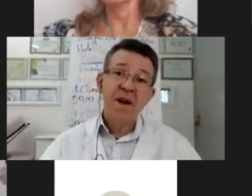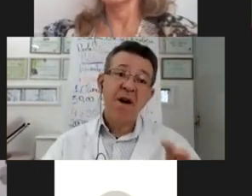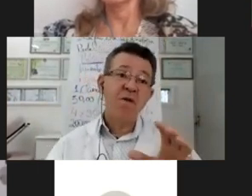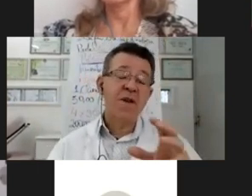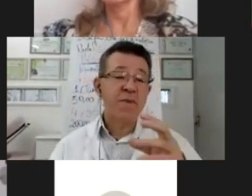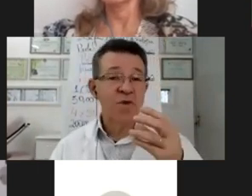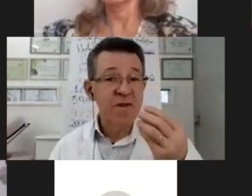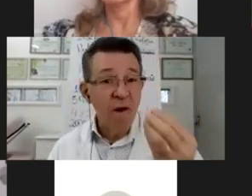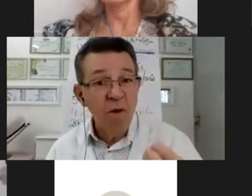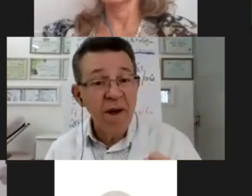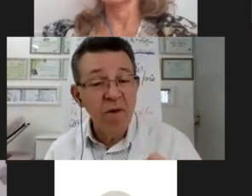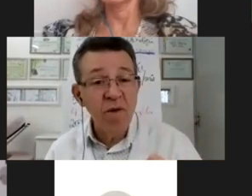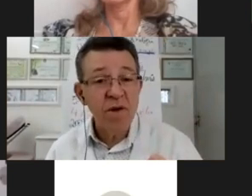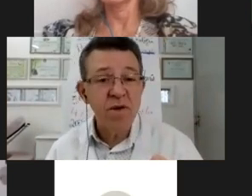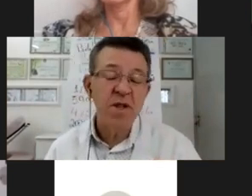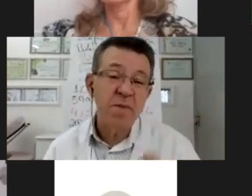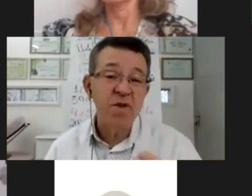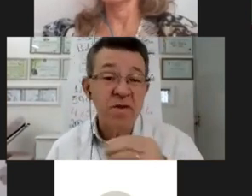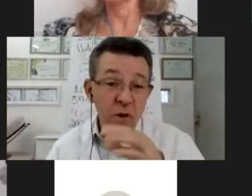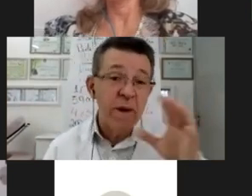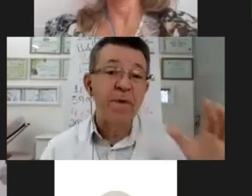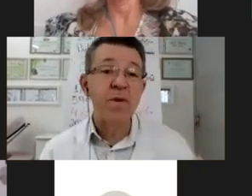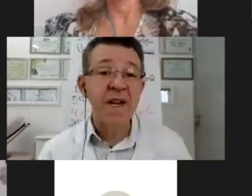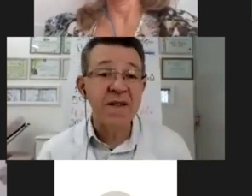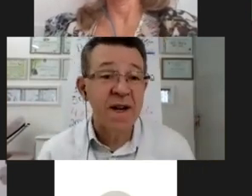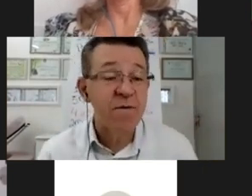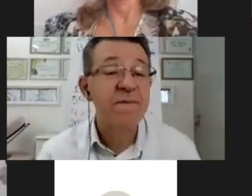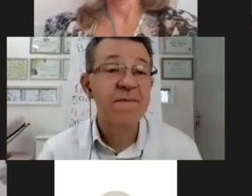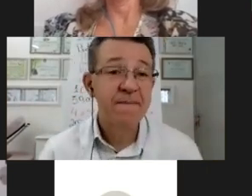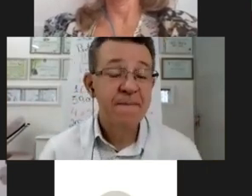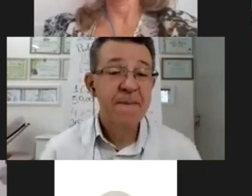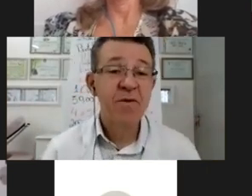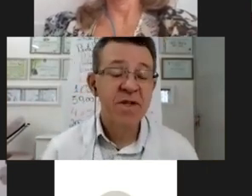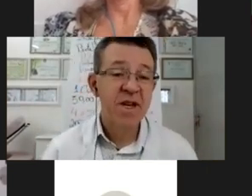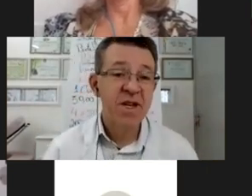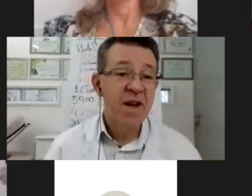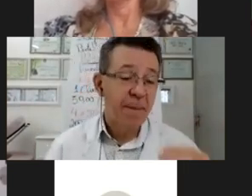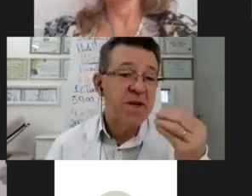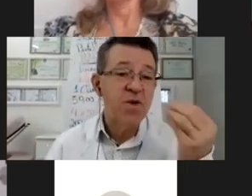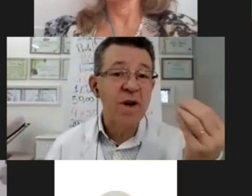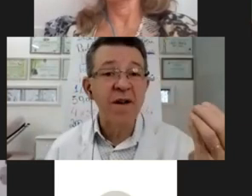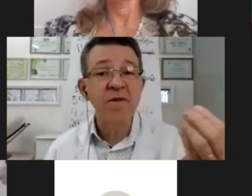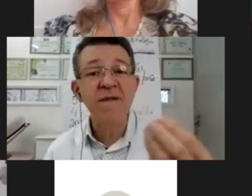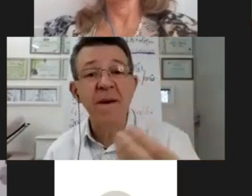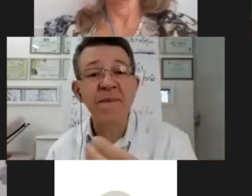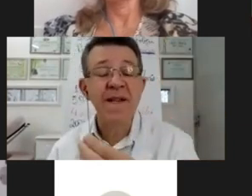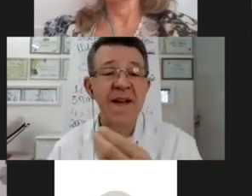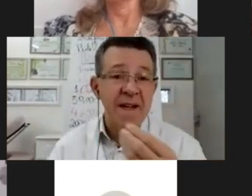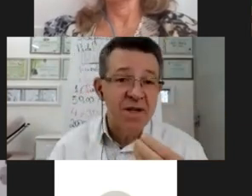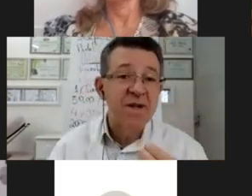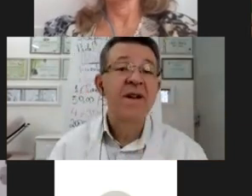Conclusão. Algumas pessoas vão comer com gosto, outras pessoas vão comer por obrigação. Ou seja, a pessoa ela não